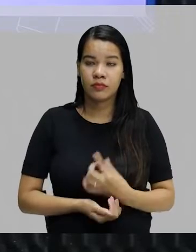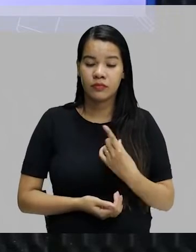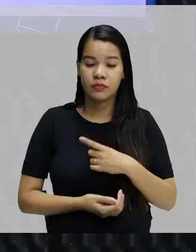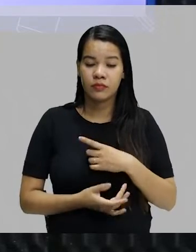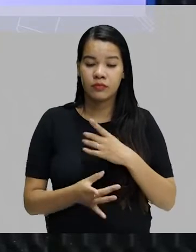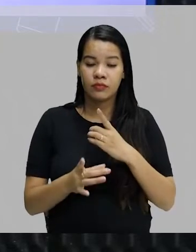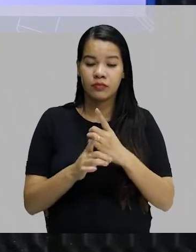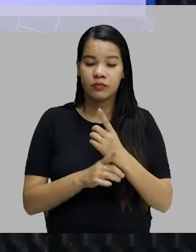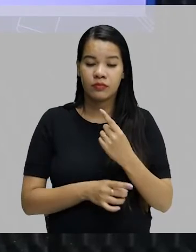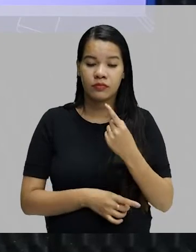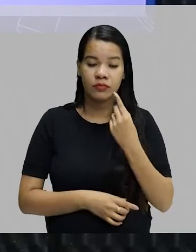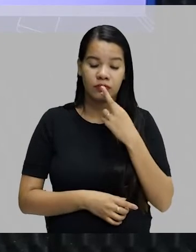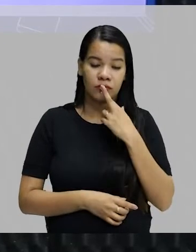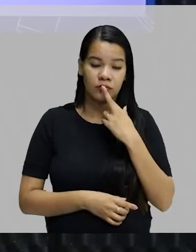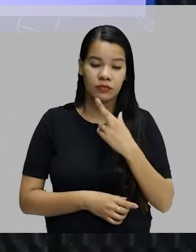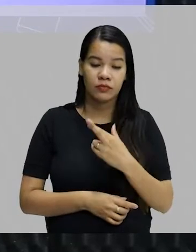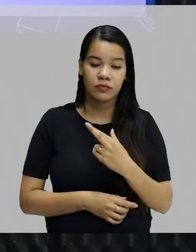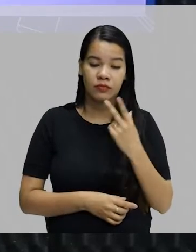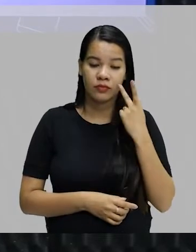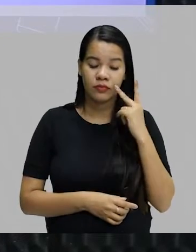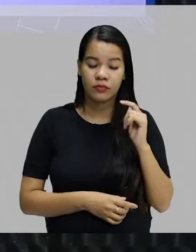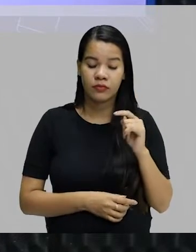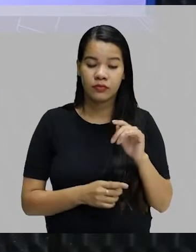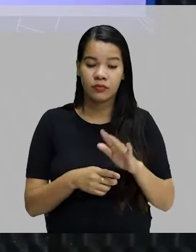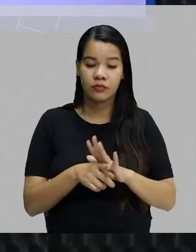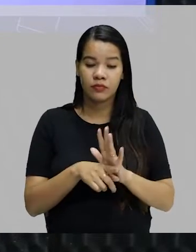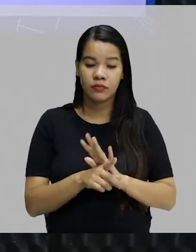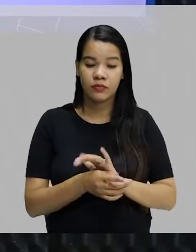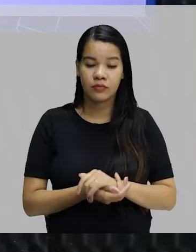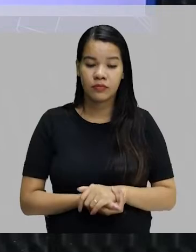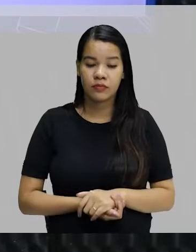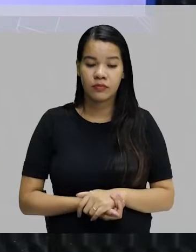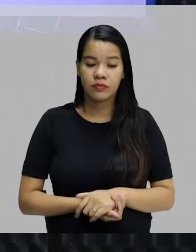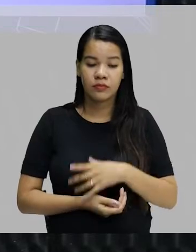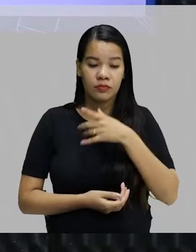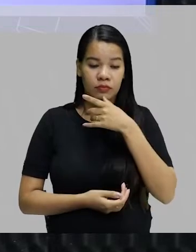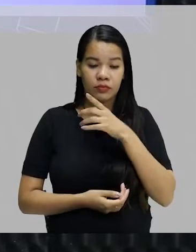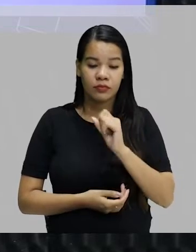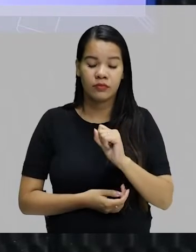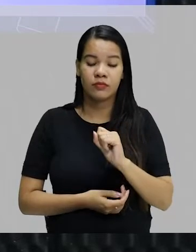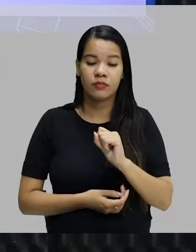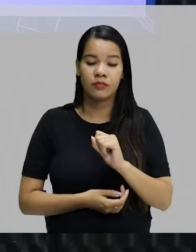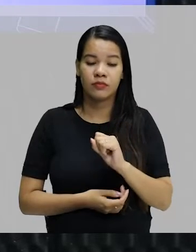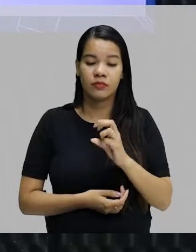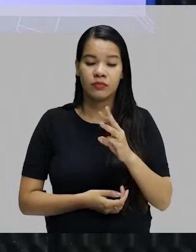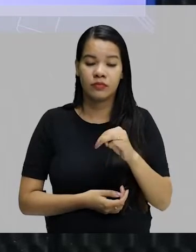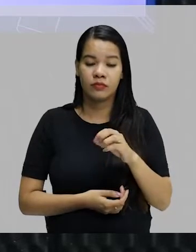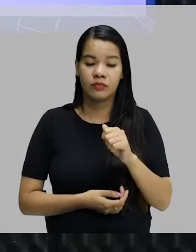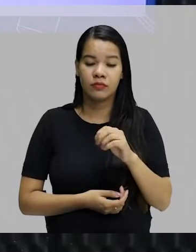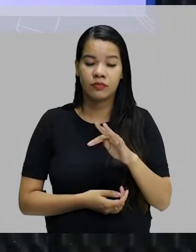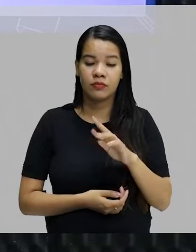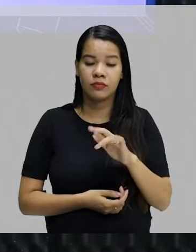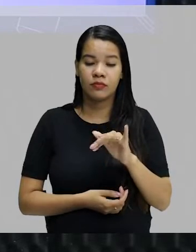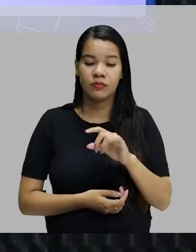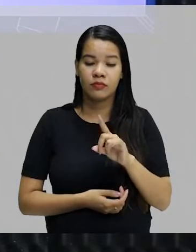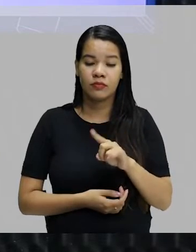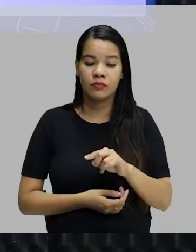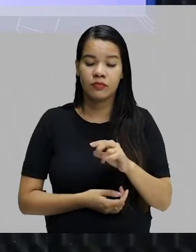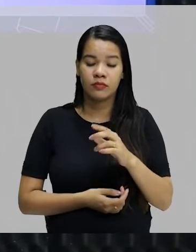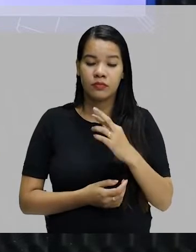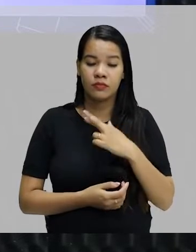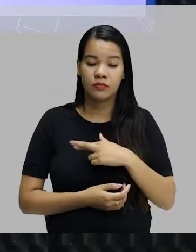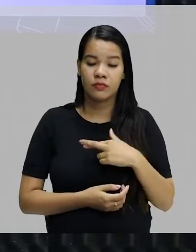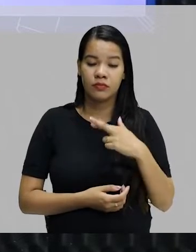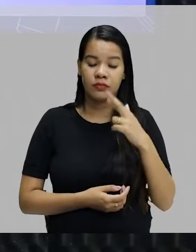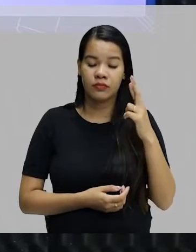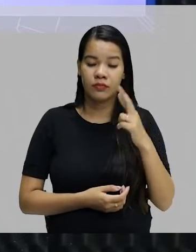uma resposta para esta questão. De linguagem de matriz religiosa não vai trazer para a gente uma proposição